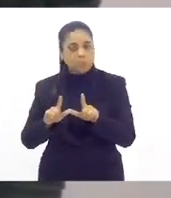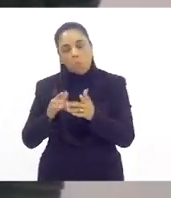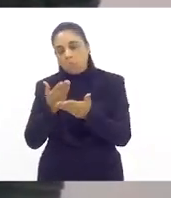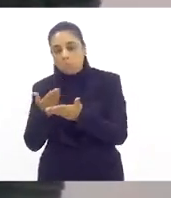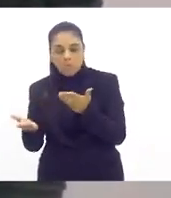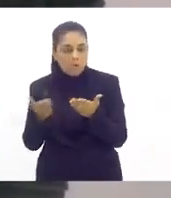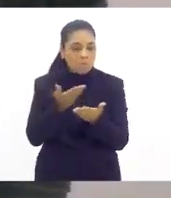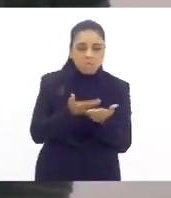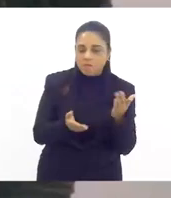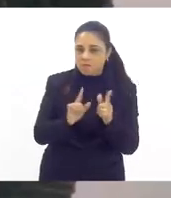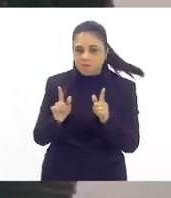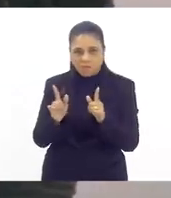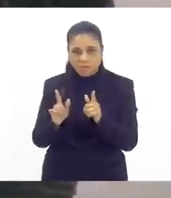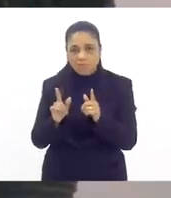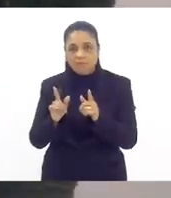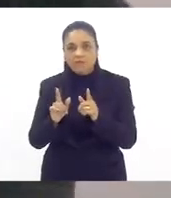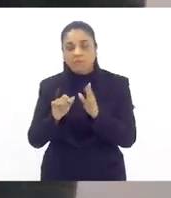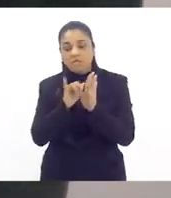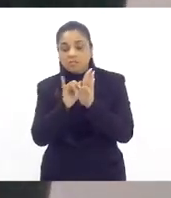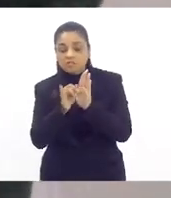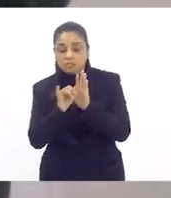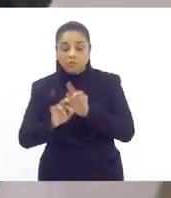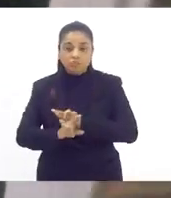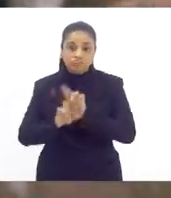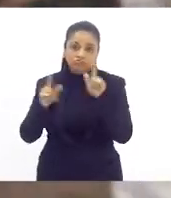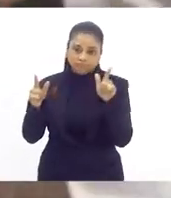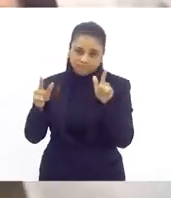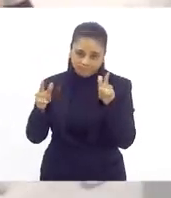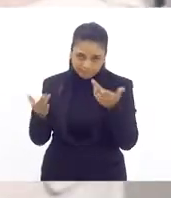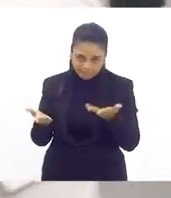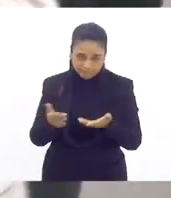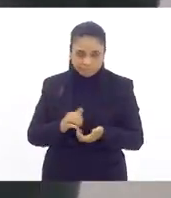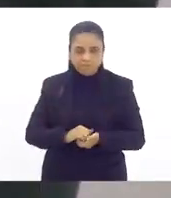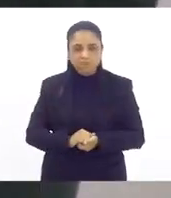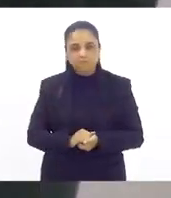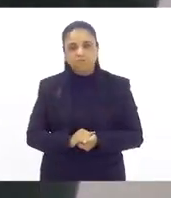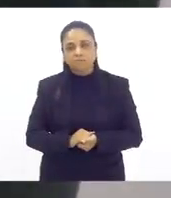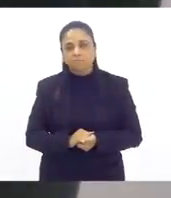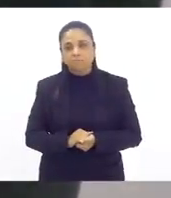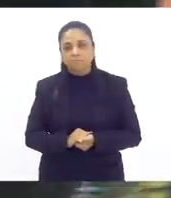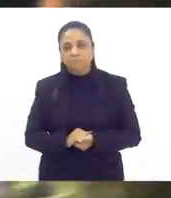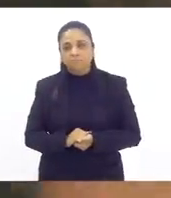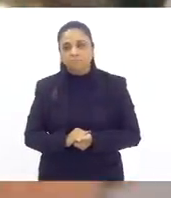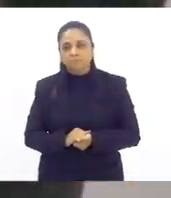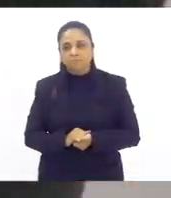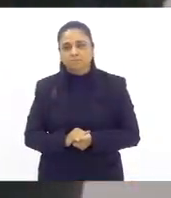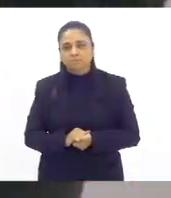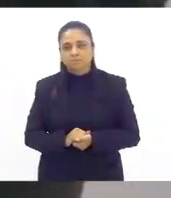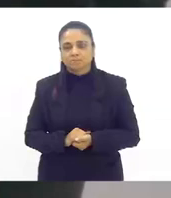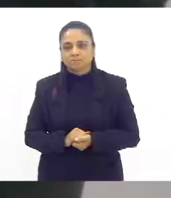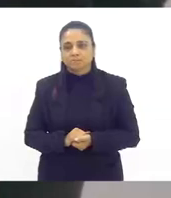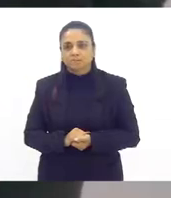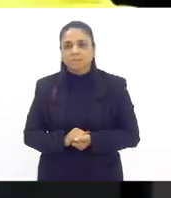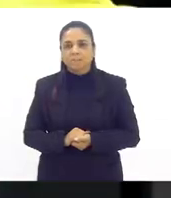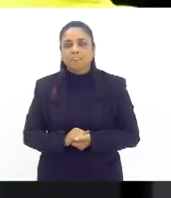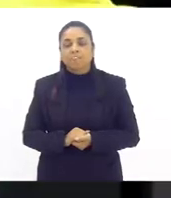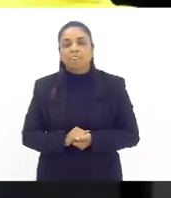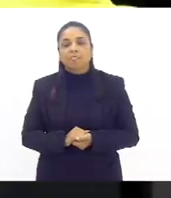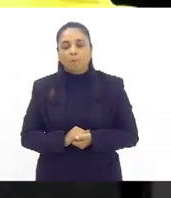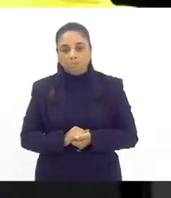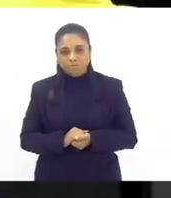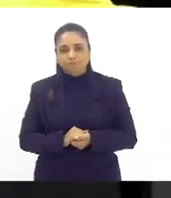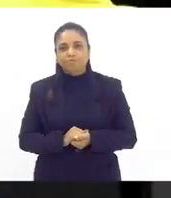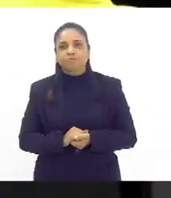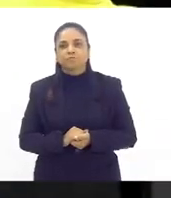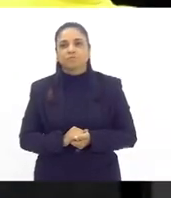espaço para literatura tem acontecido não pode acontecer mais enfim Além disso